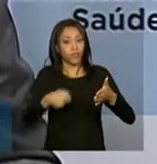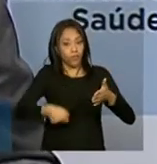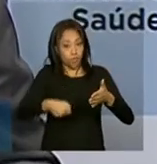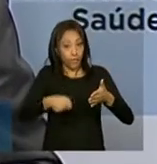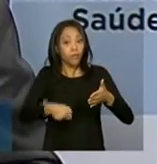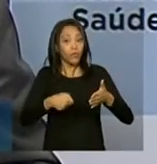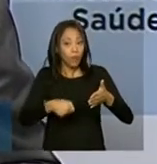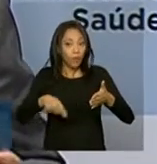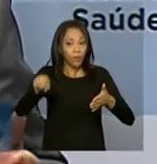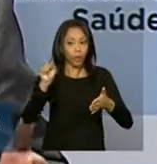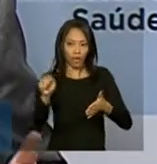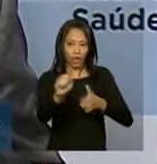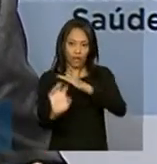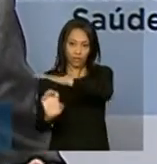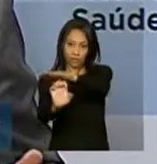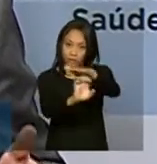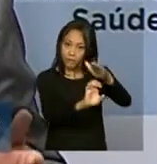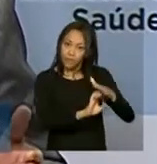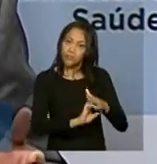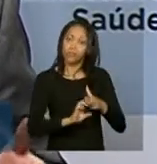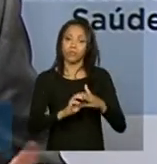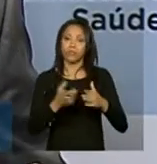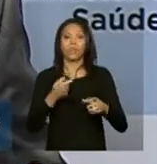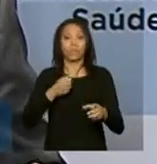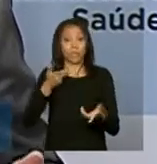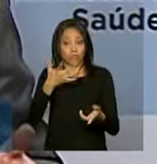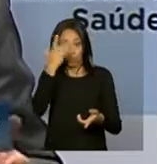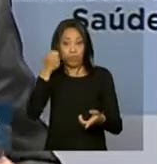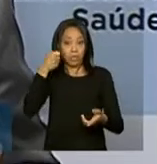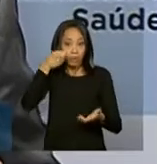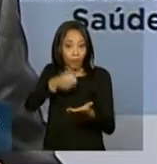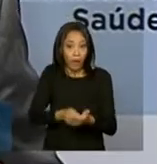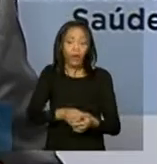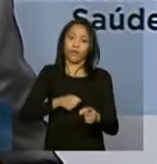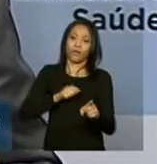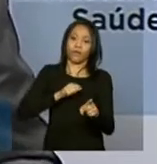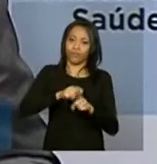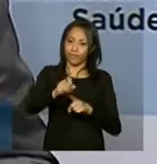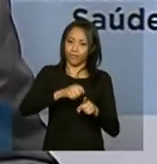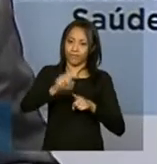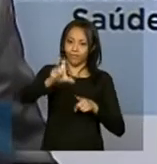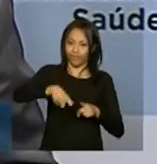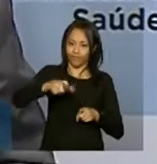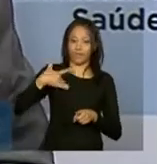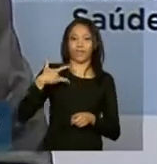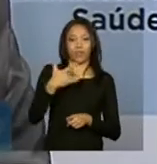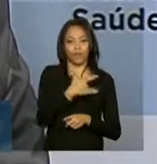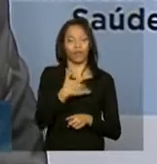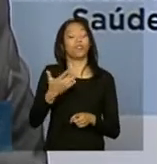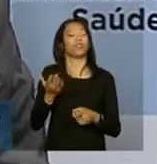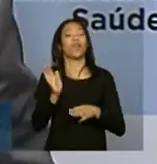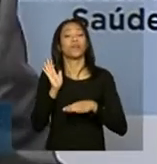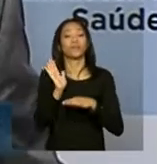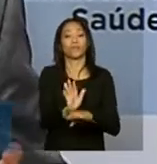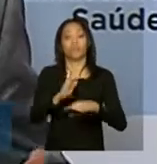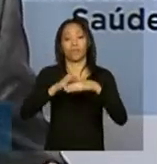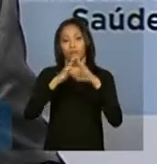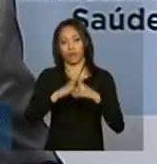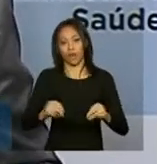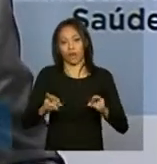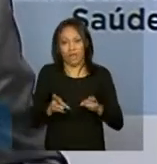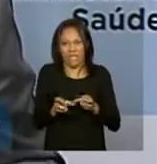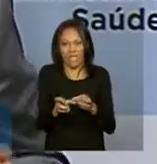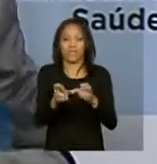para os planos de saúde, incorporando os novos tratamentos, novas tecnologias que ajudam a curar o câncer e dão